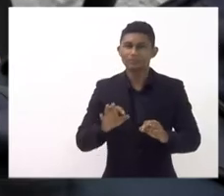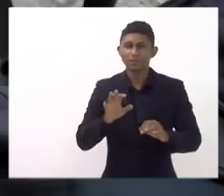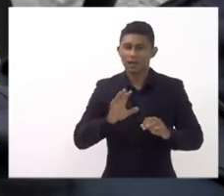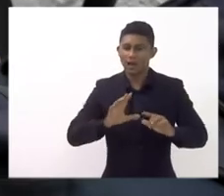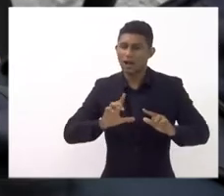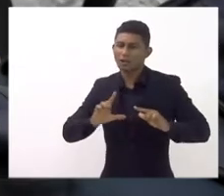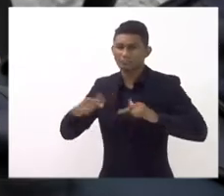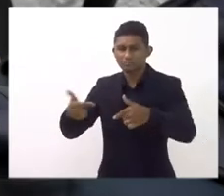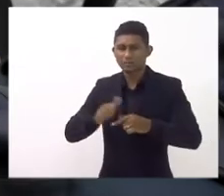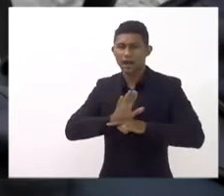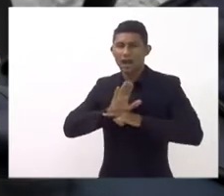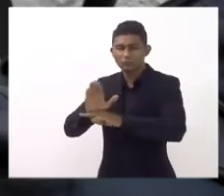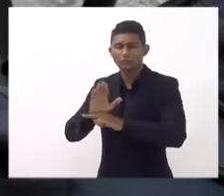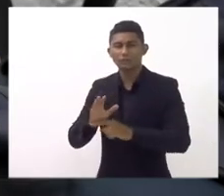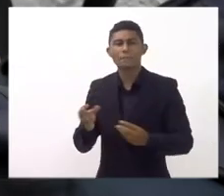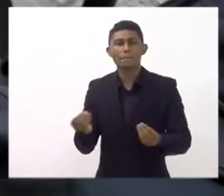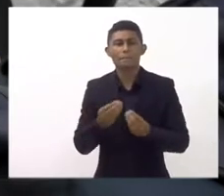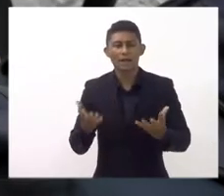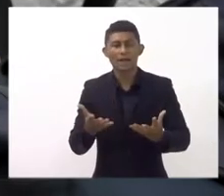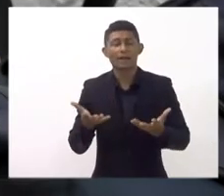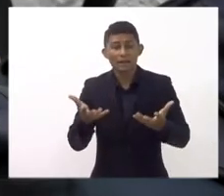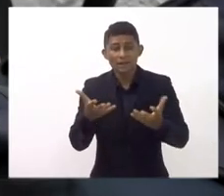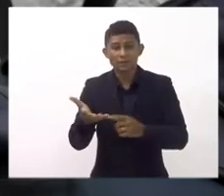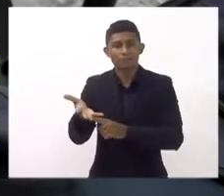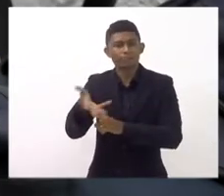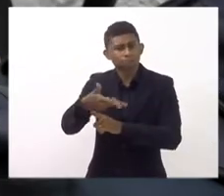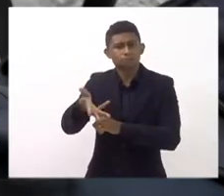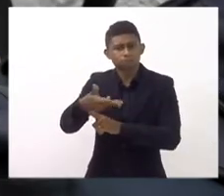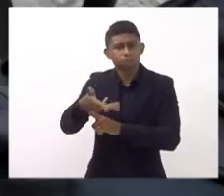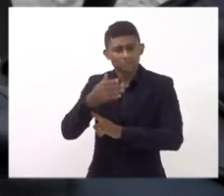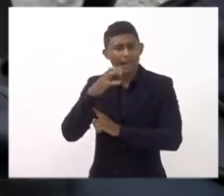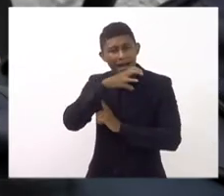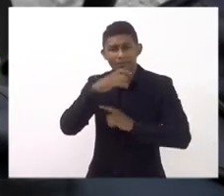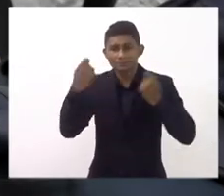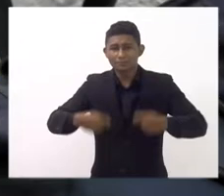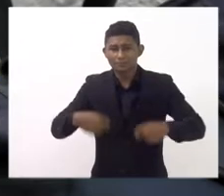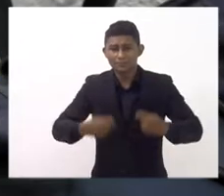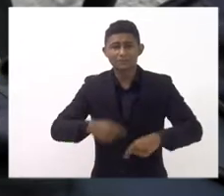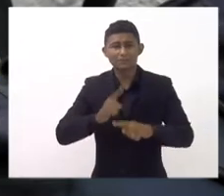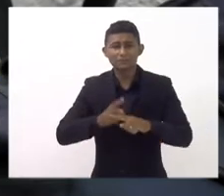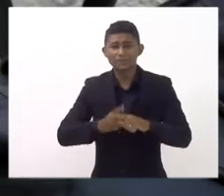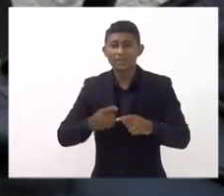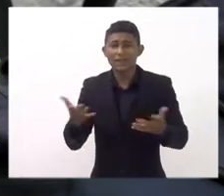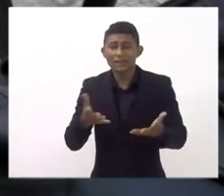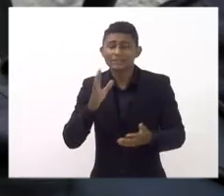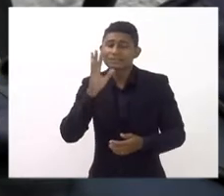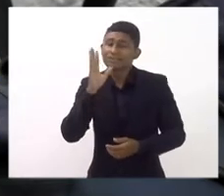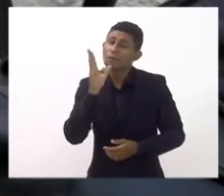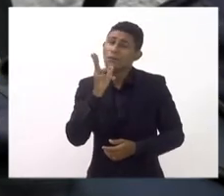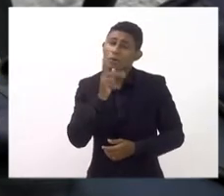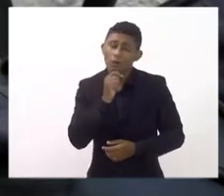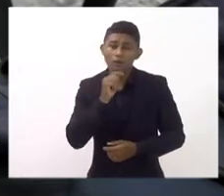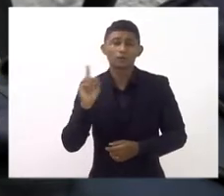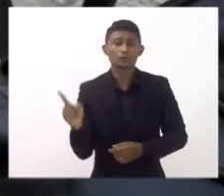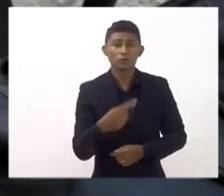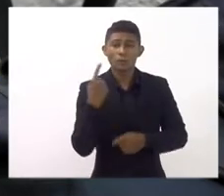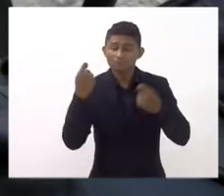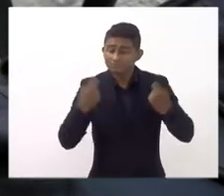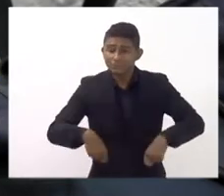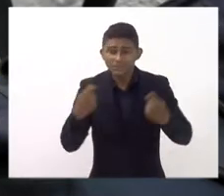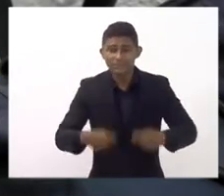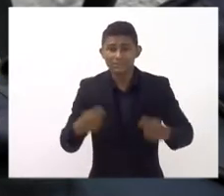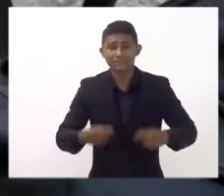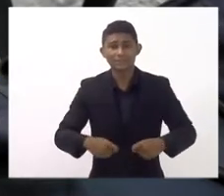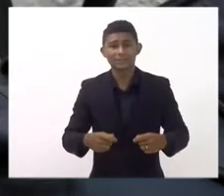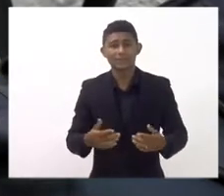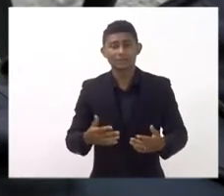para dar celeridade a esse processo que já se arrasta há muito tempo e que, de fato, precisamos chegar a uma conclusão